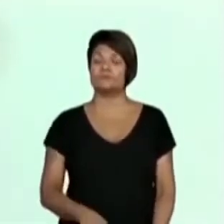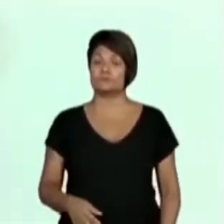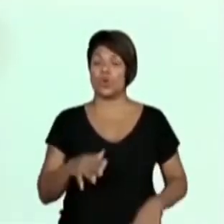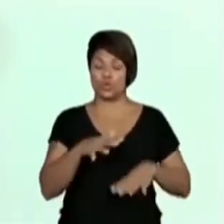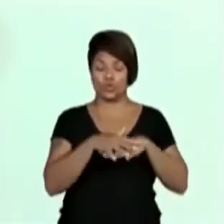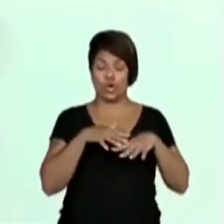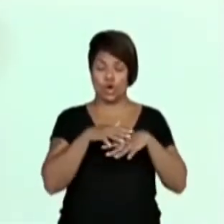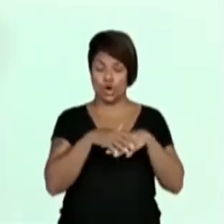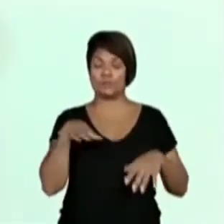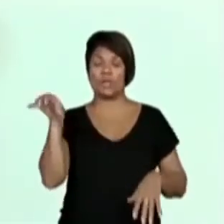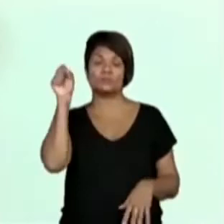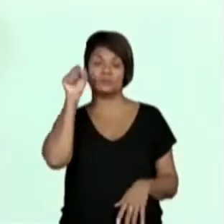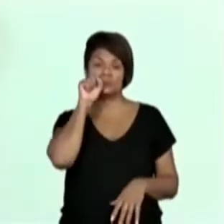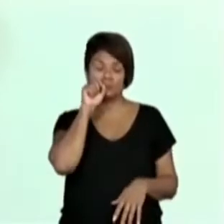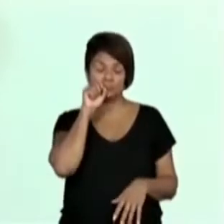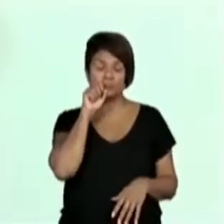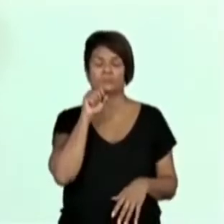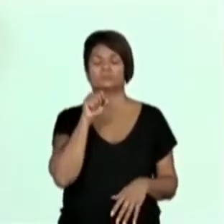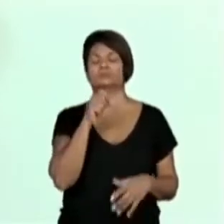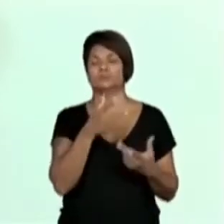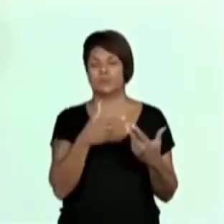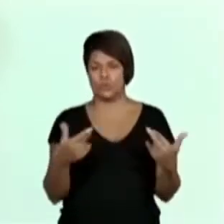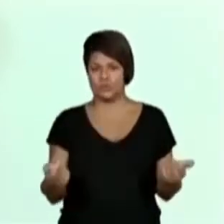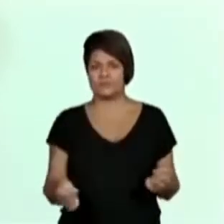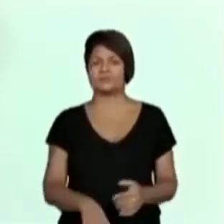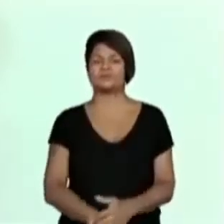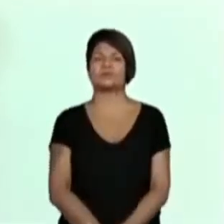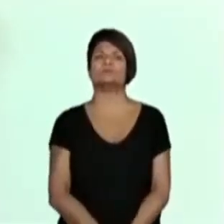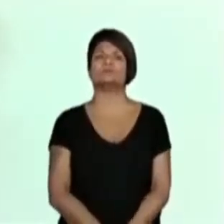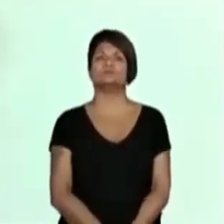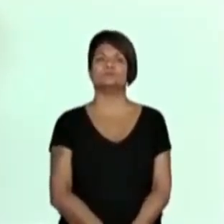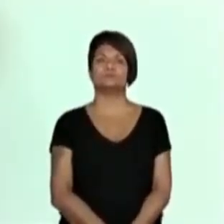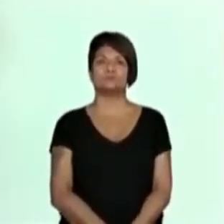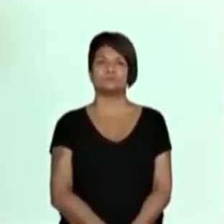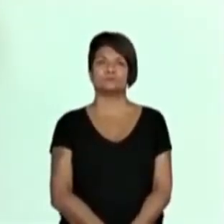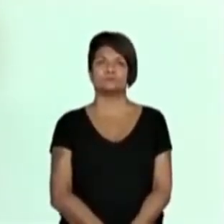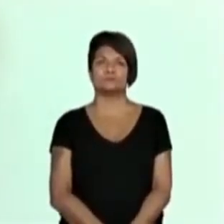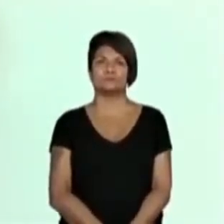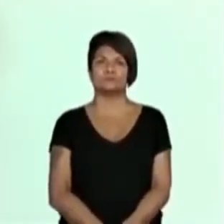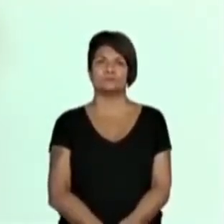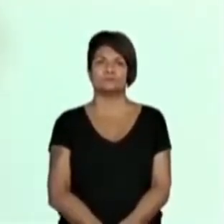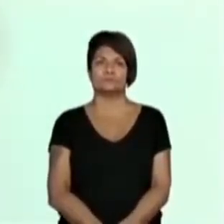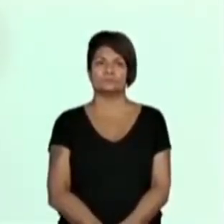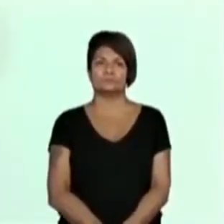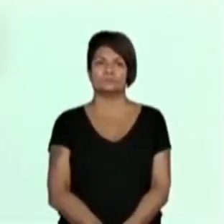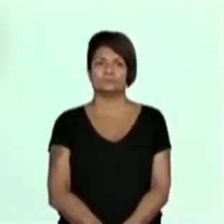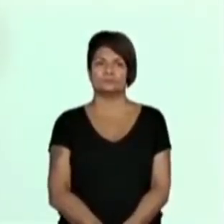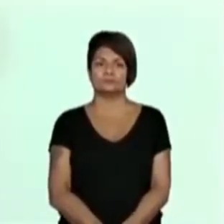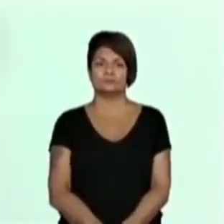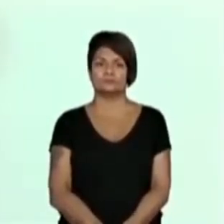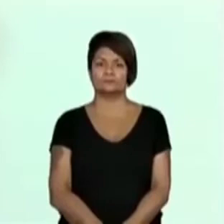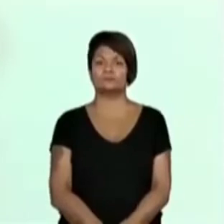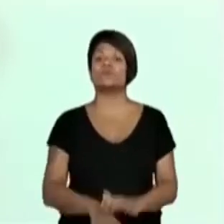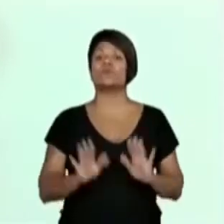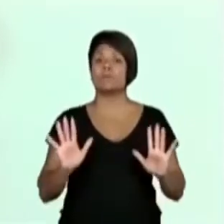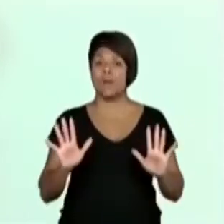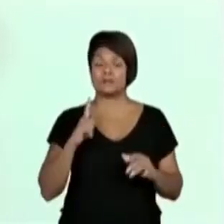Torta de legumes. É o primeiro prato que eu estou registrando. Mas eu tenho mais um